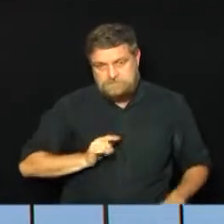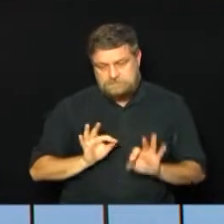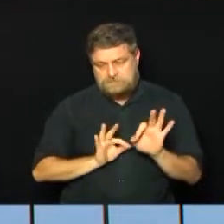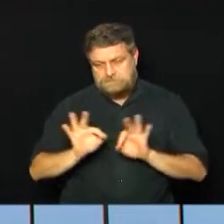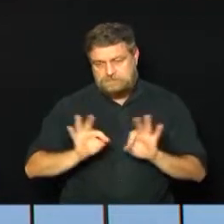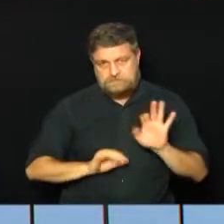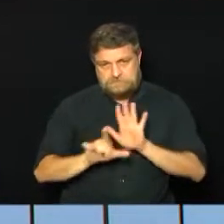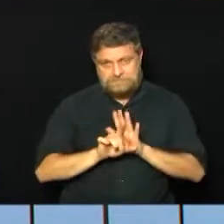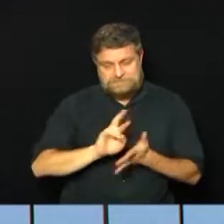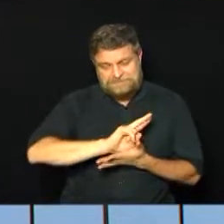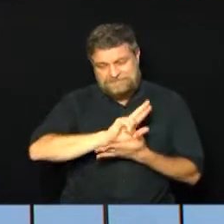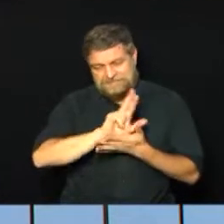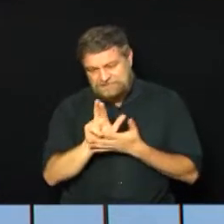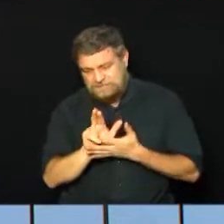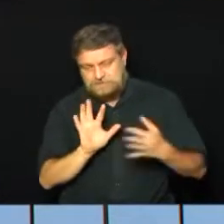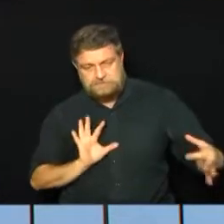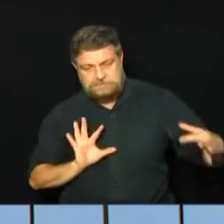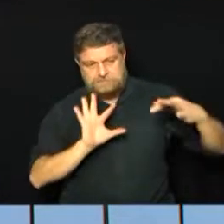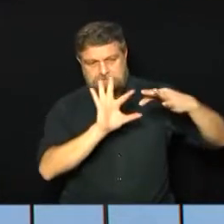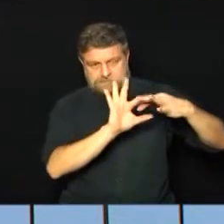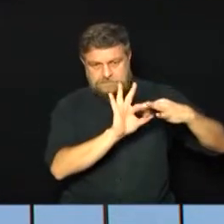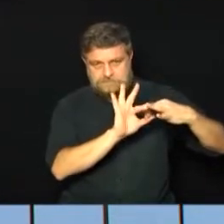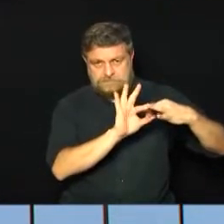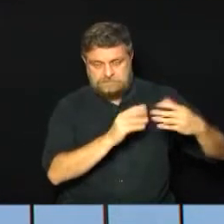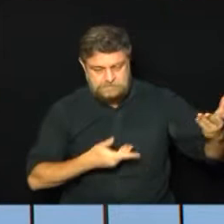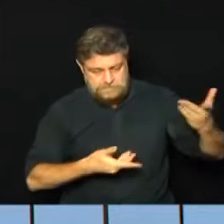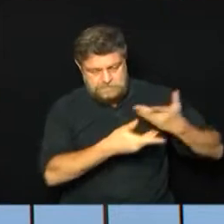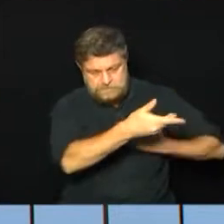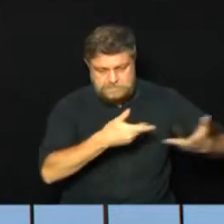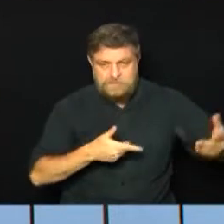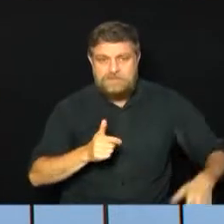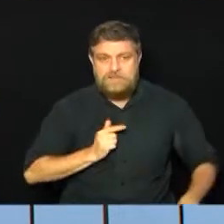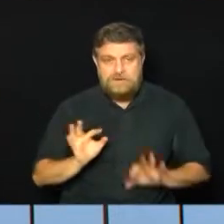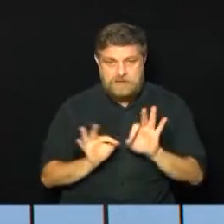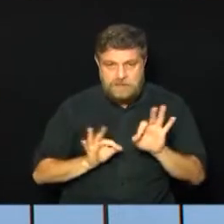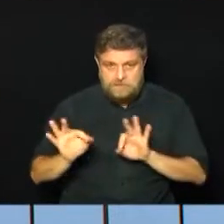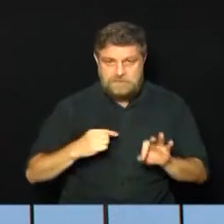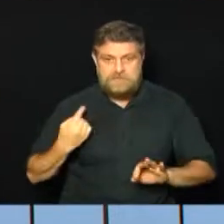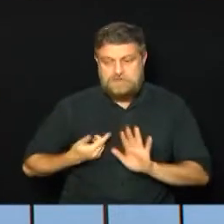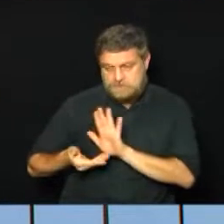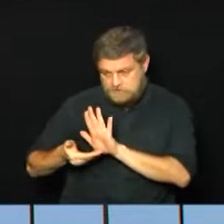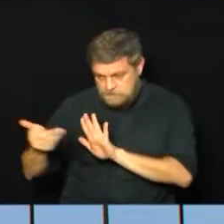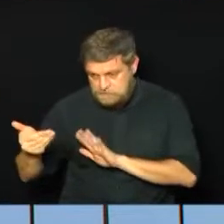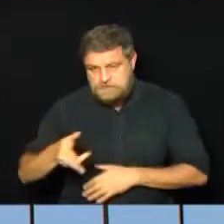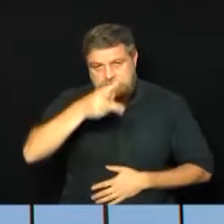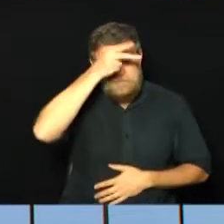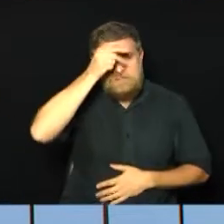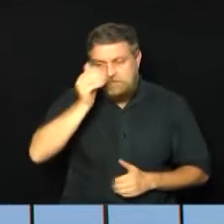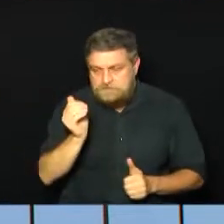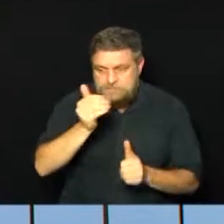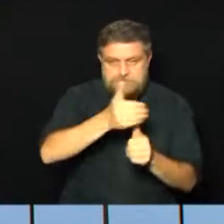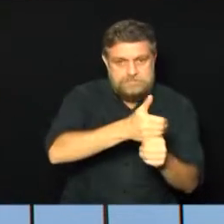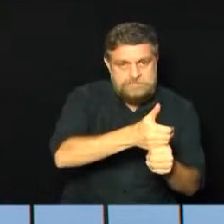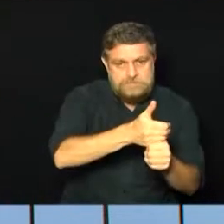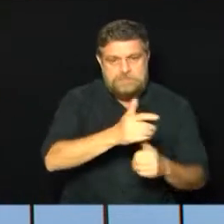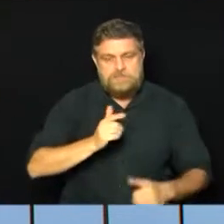sempre em parceria com o Executivo, conversando. Já retiramos projetos nossos para o Executivo colocar o dele, e assim que